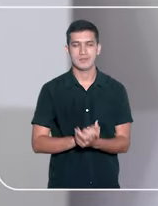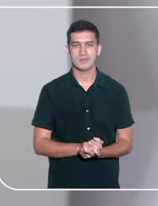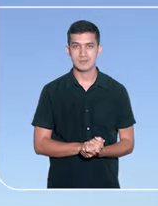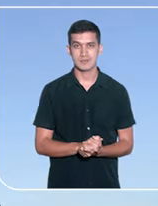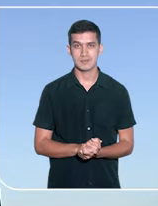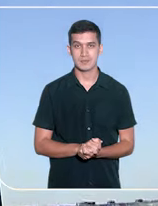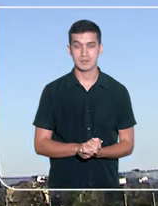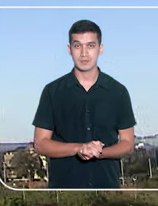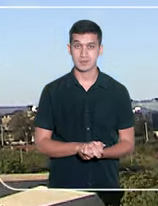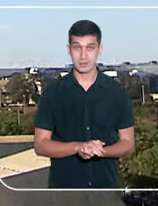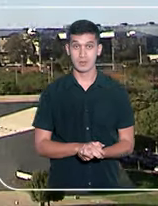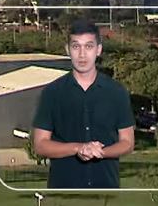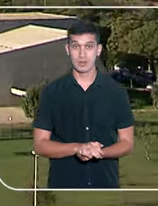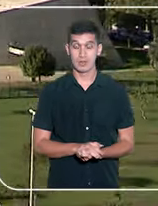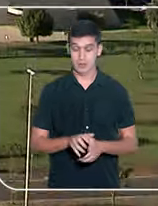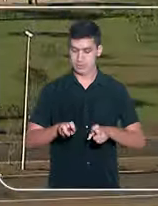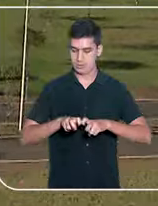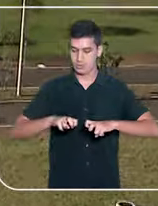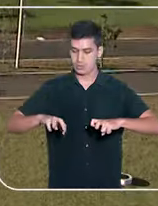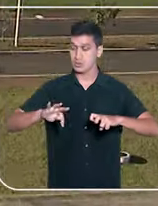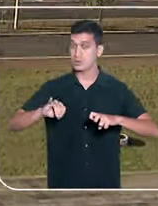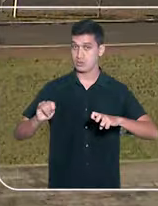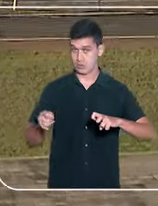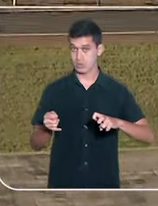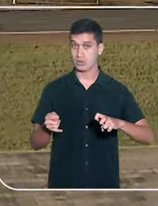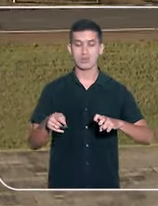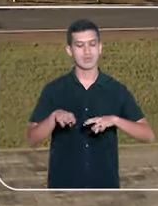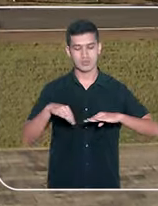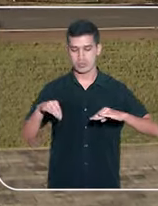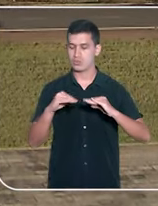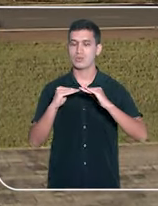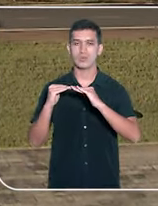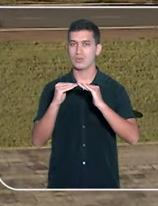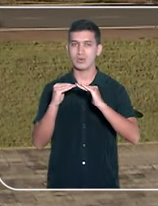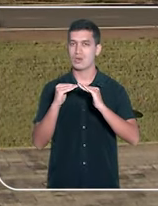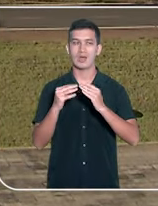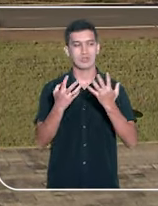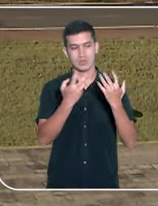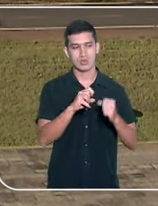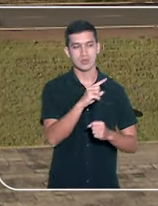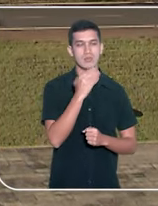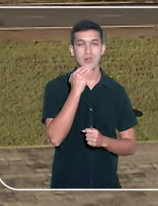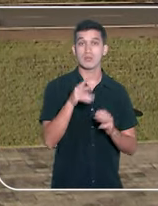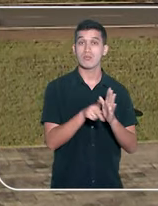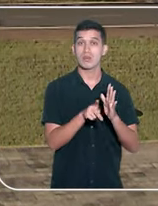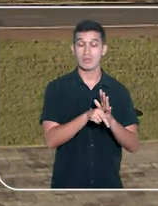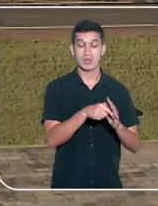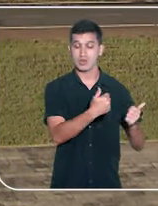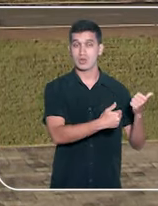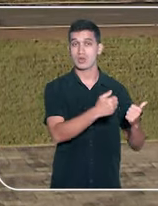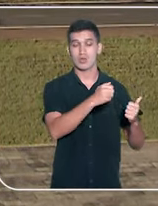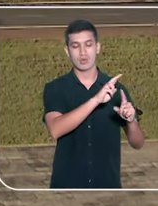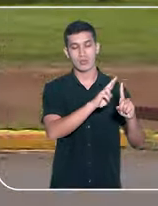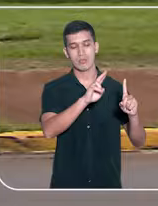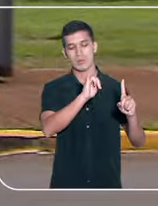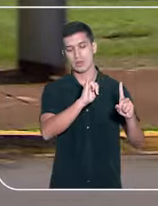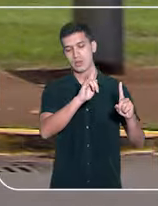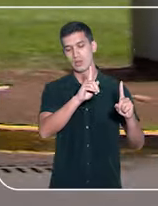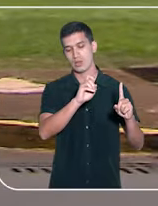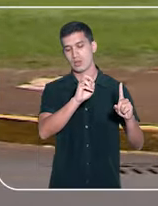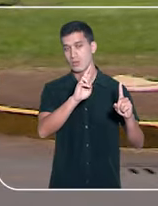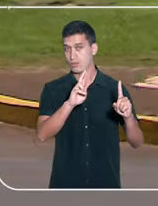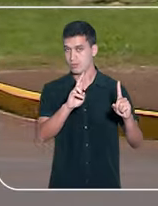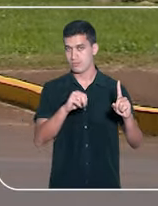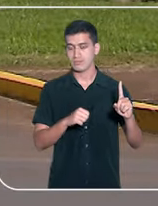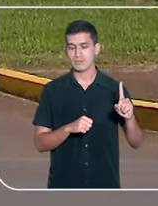esportivas por unanimidade o colegiado negou o pedido de abesc corpos do jogador Igor Aquino da Silva conhecido